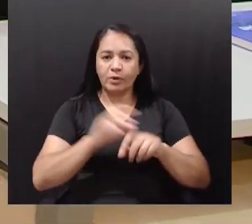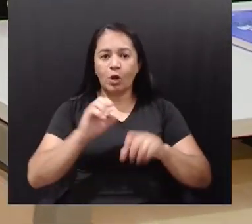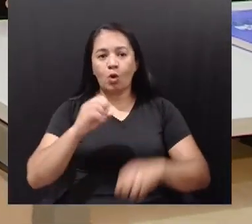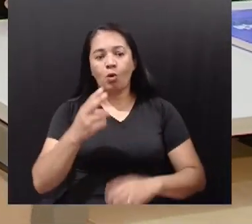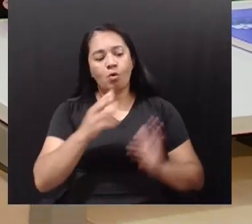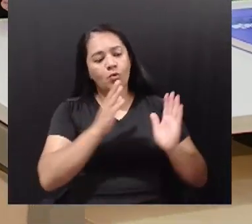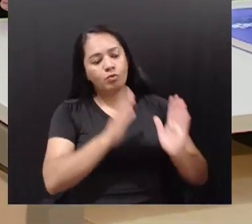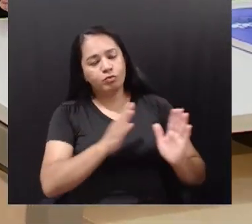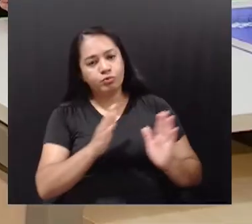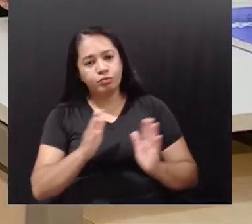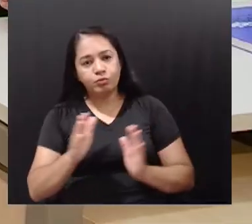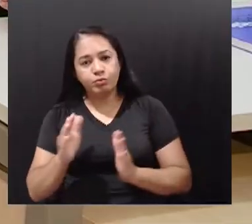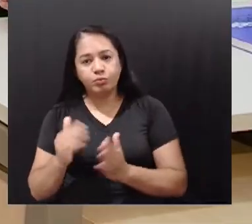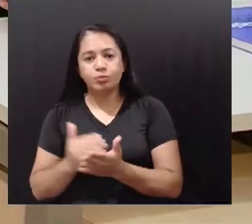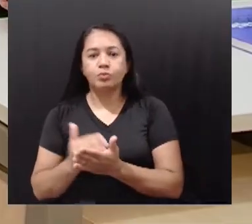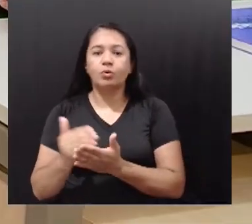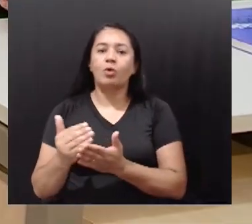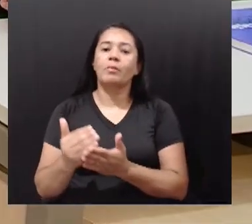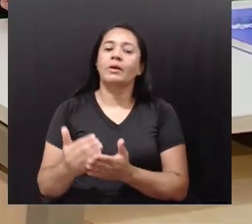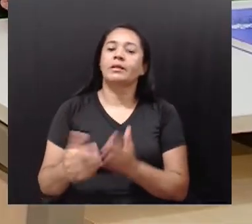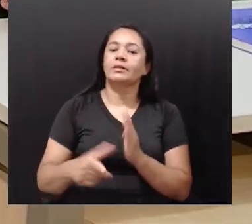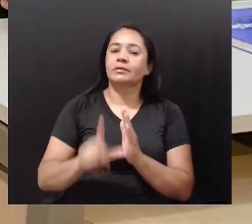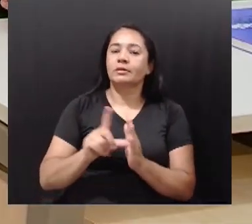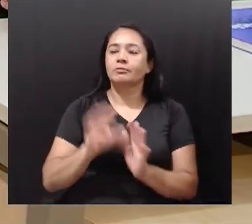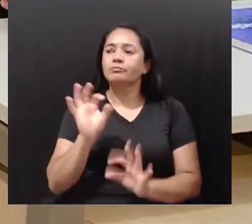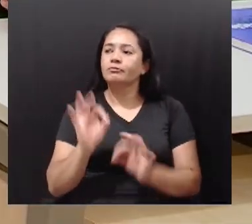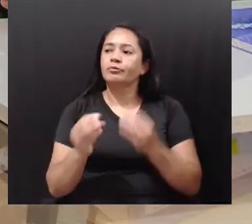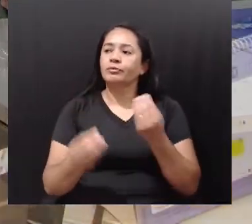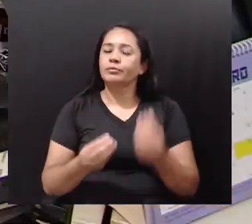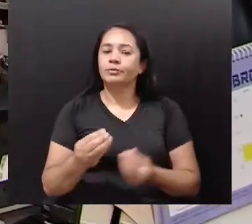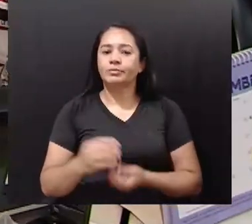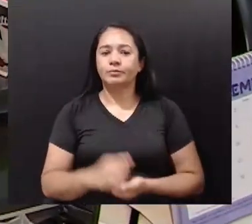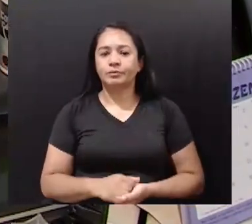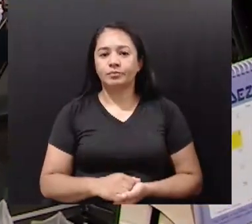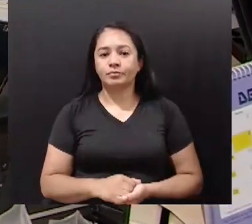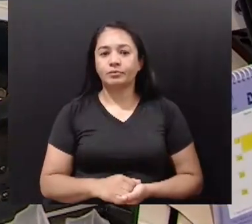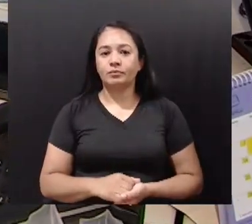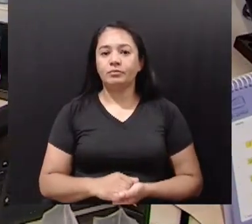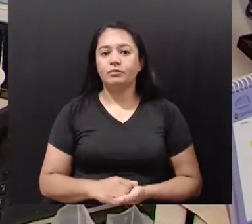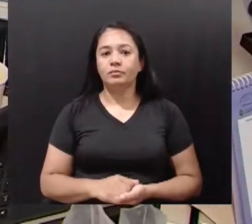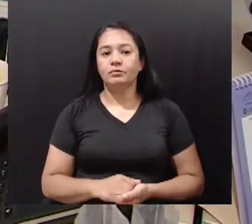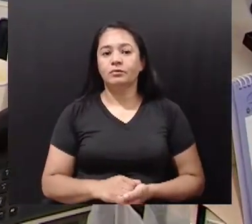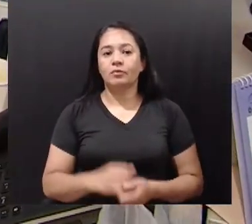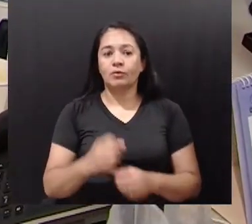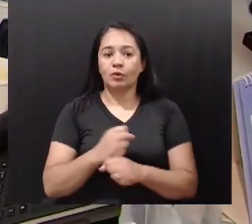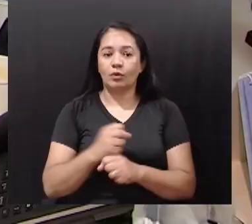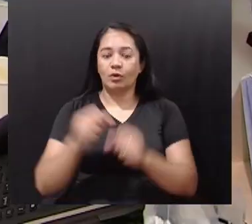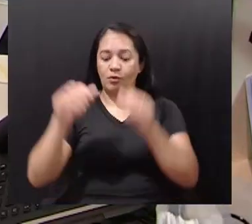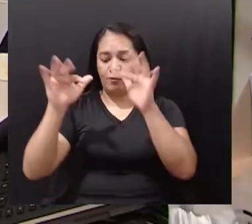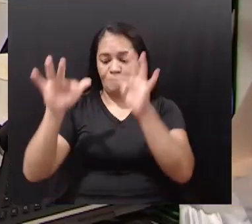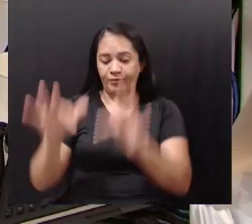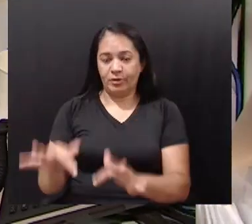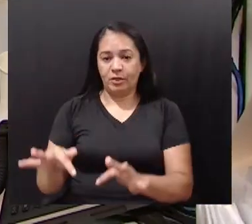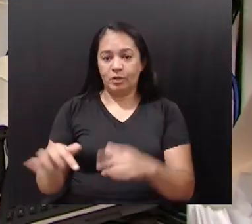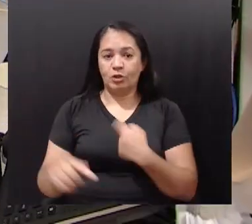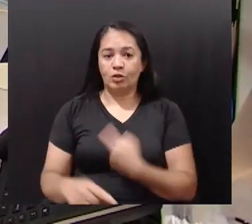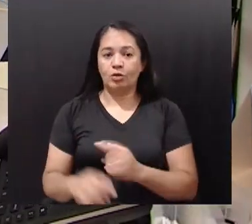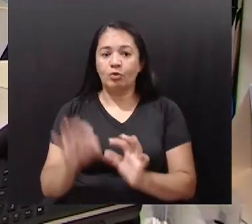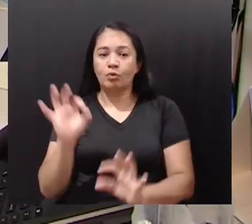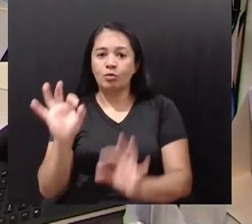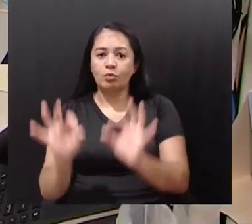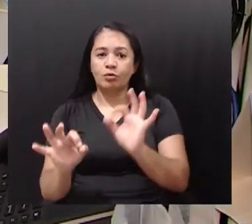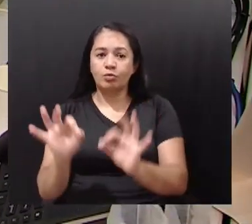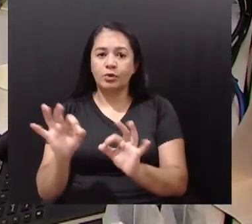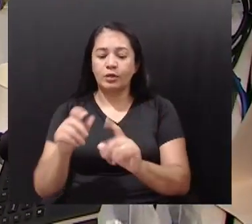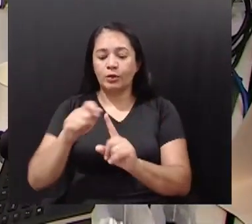um ano antes, no finalzinho do outro ano? Como que é? No finalzinho do outro ano. A gente geralmente elabora ele em dezembro,